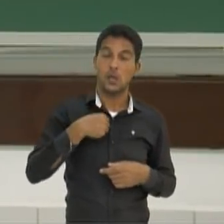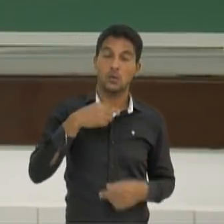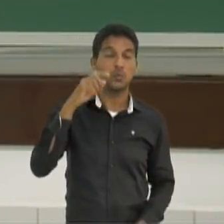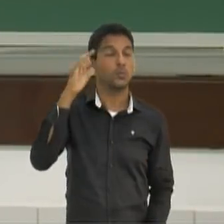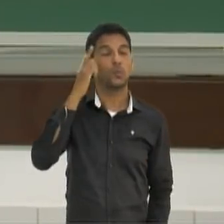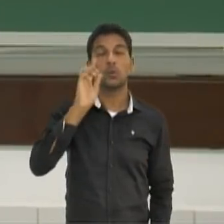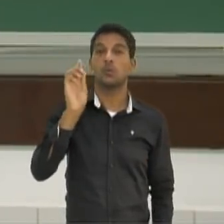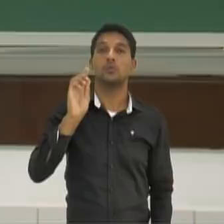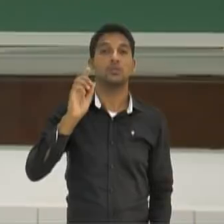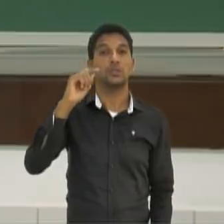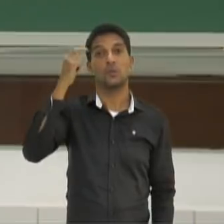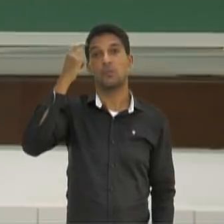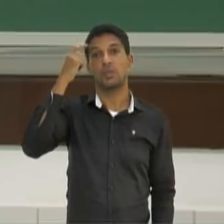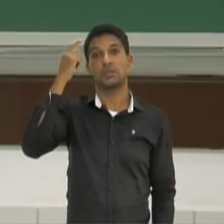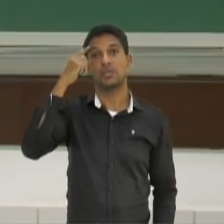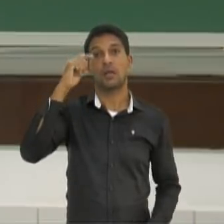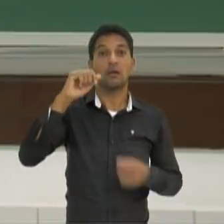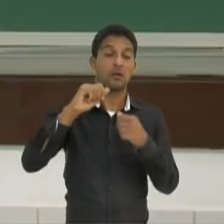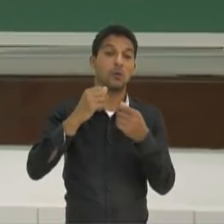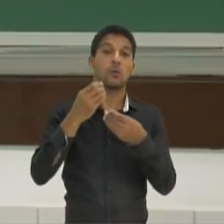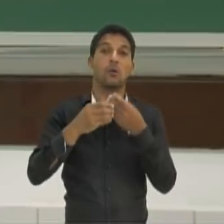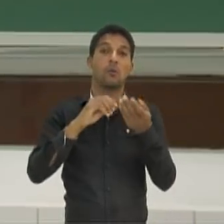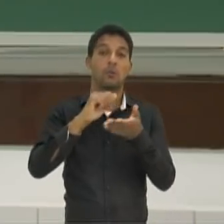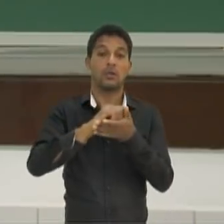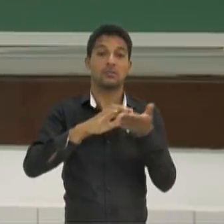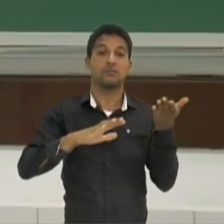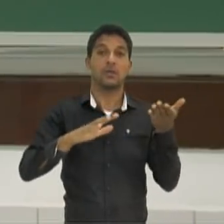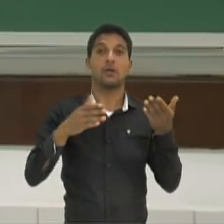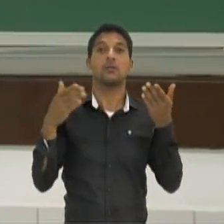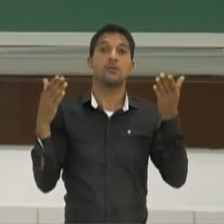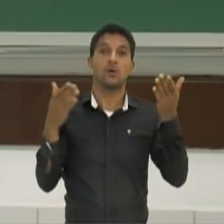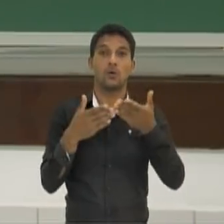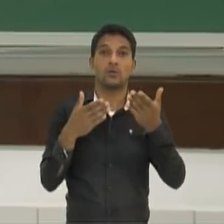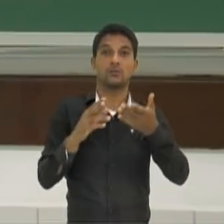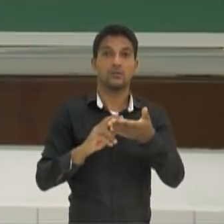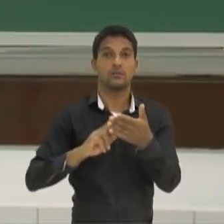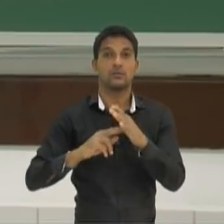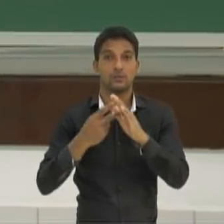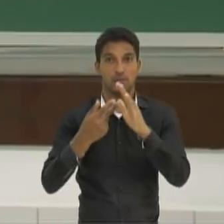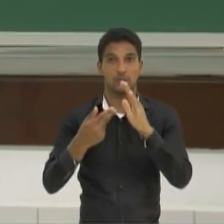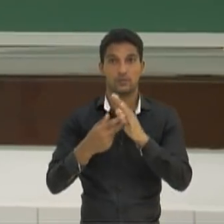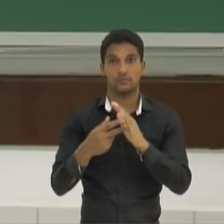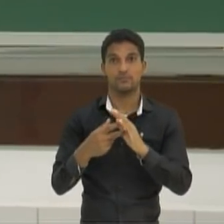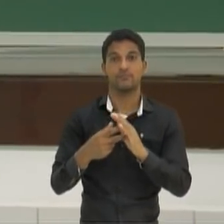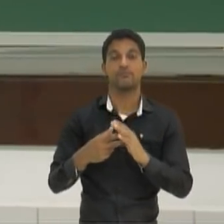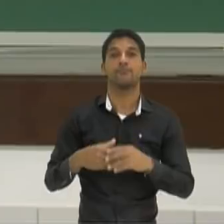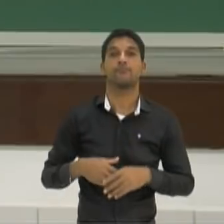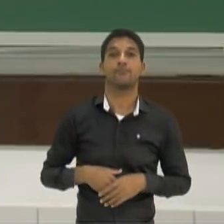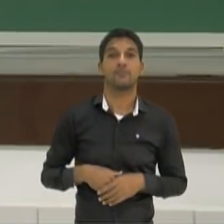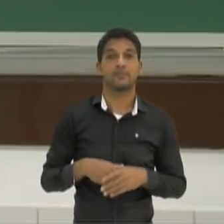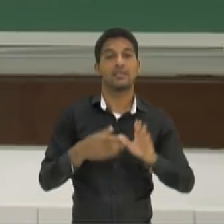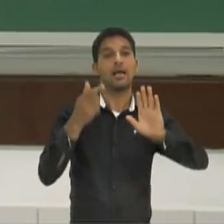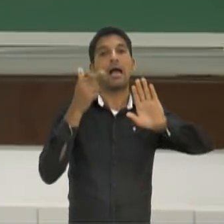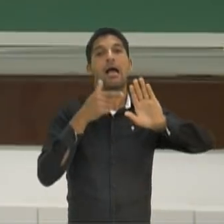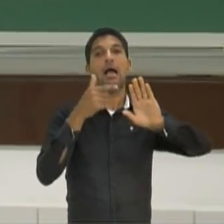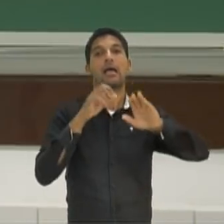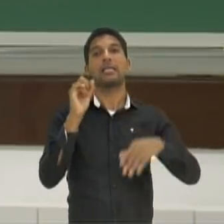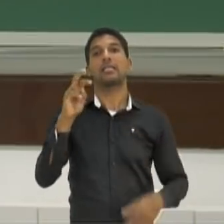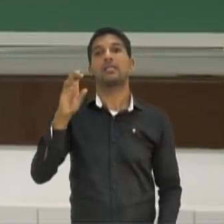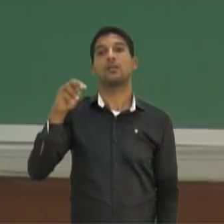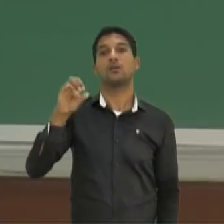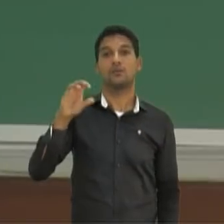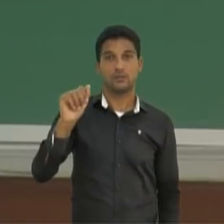né? Ele também não está dialogando, quer dizer, ele não tem ânimo nem para o diálogo, né, durante o dia dele. Então, a gente tem aí essa questão